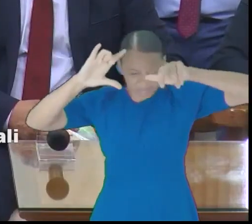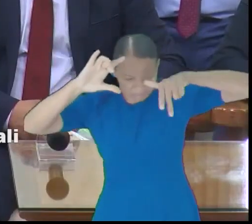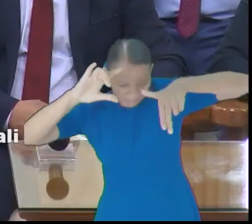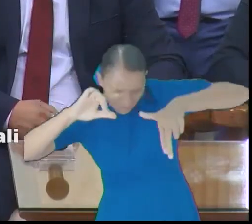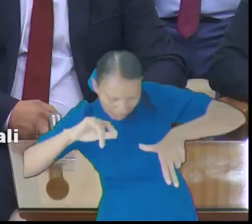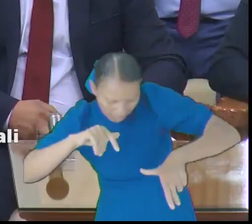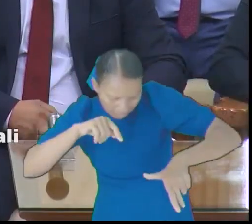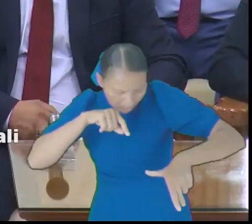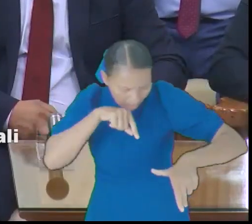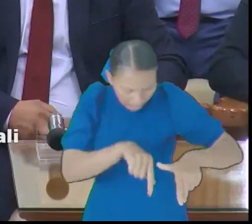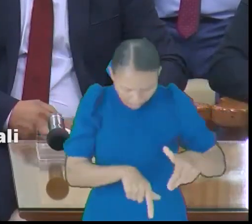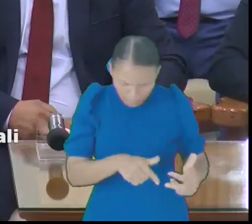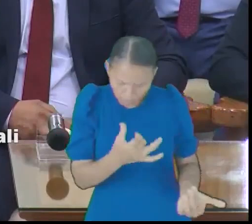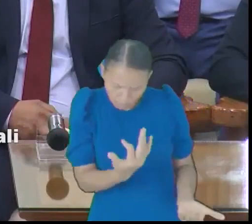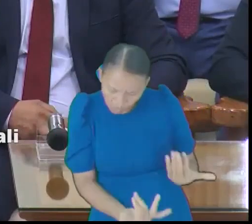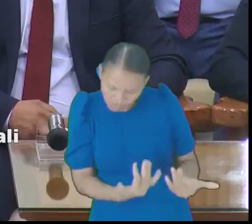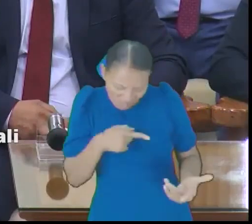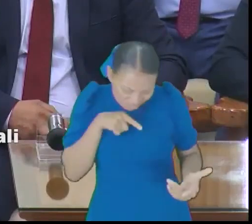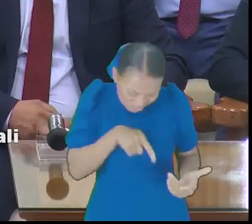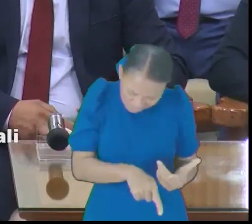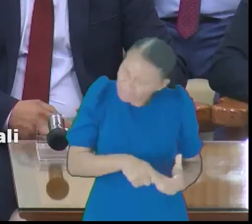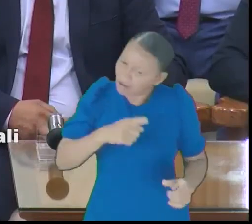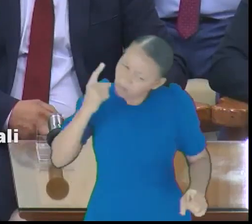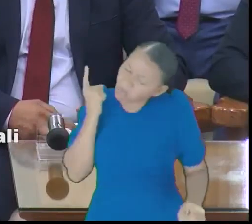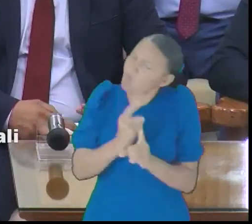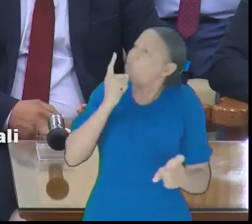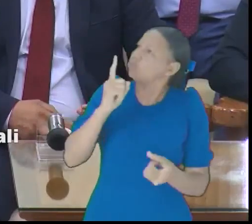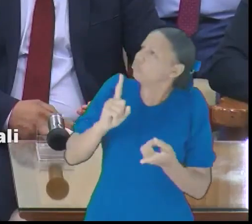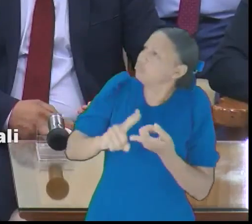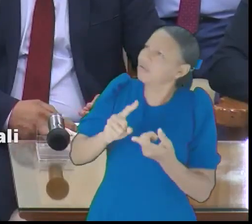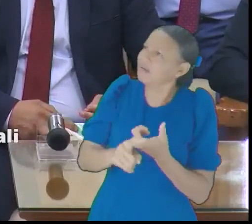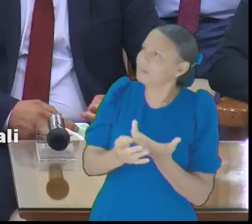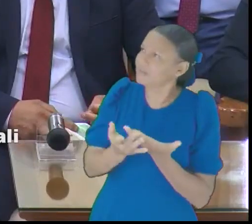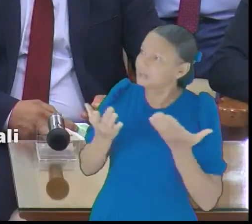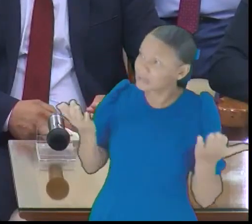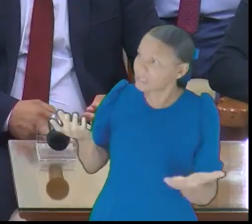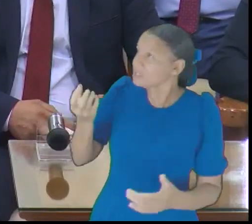cama, eis que tu ali estás também.